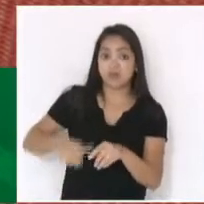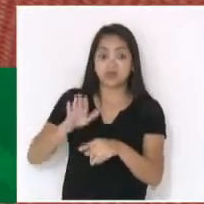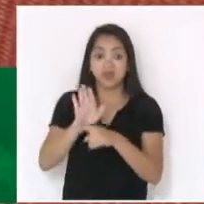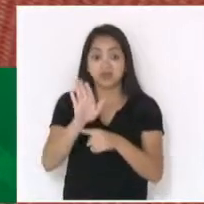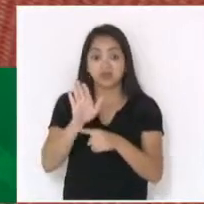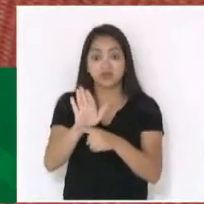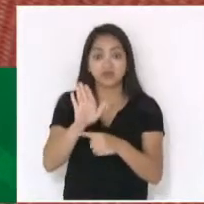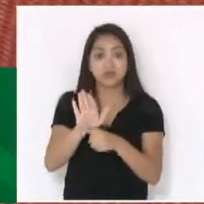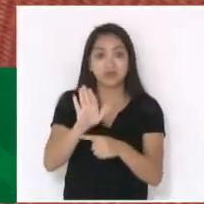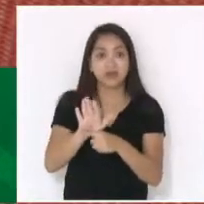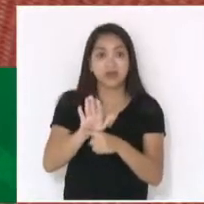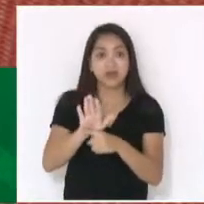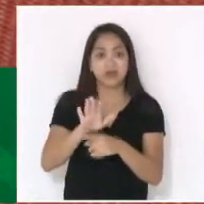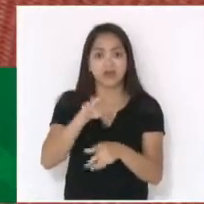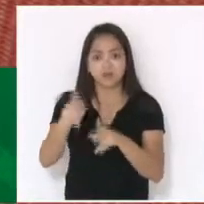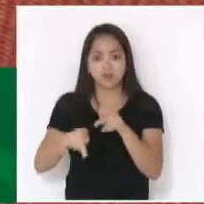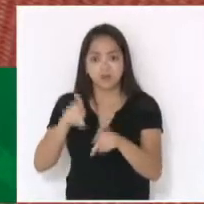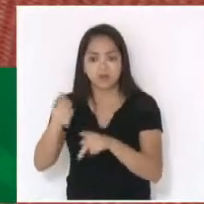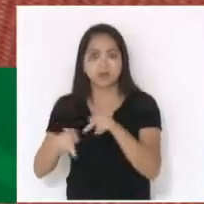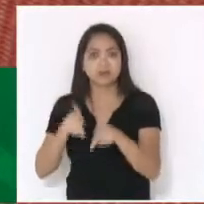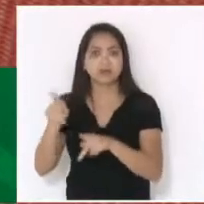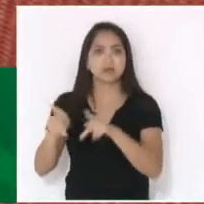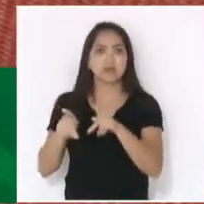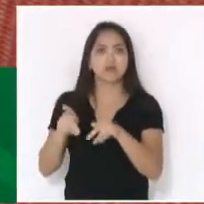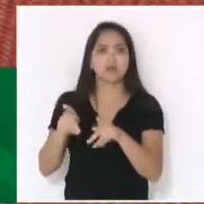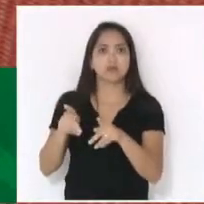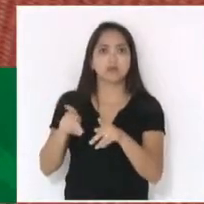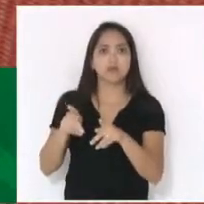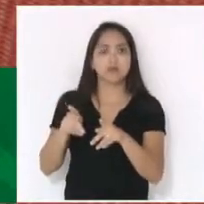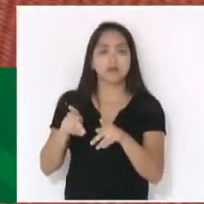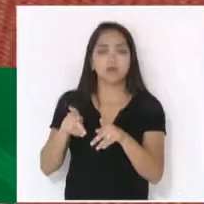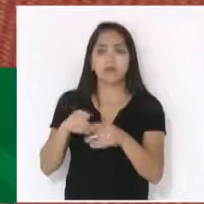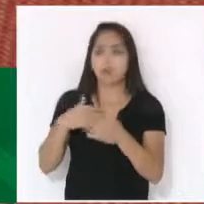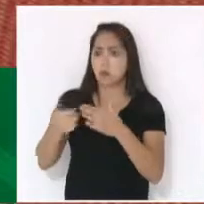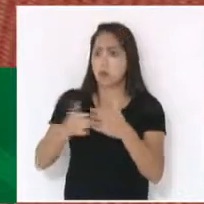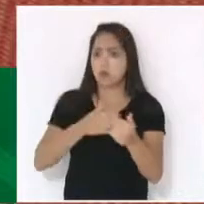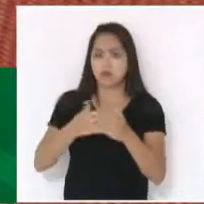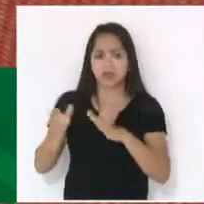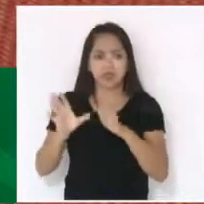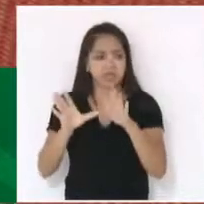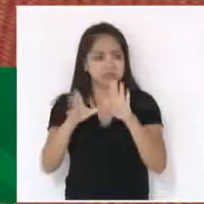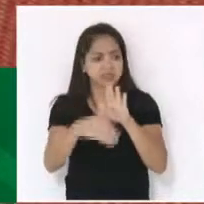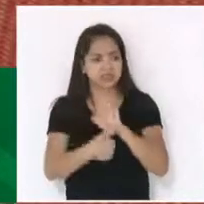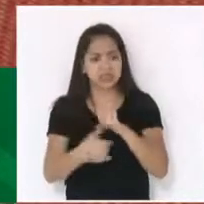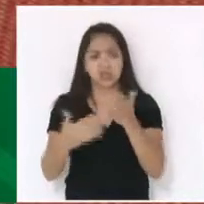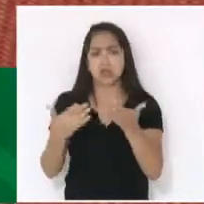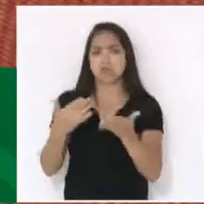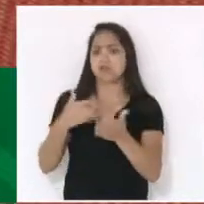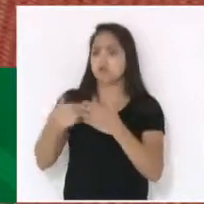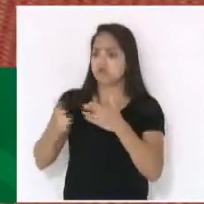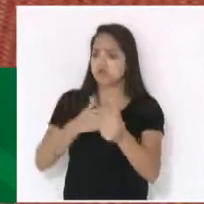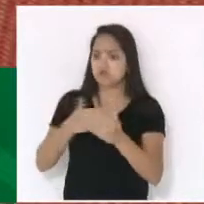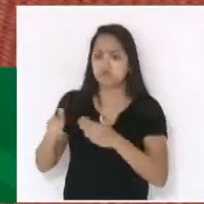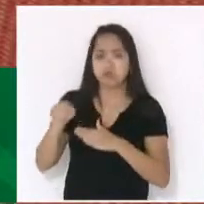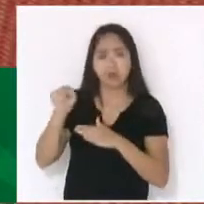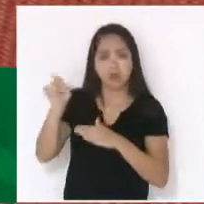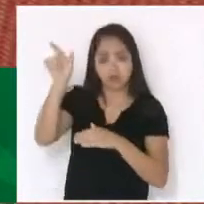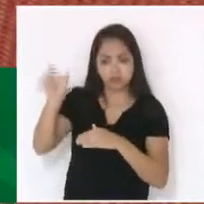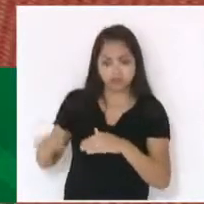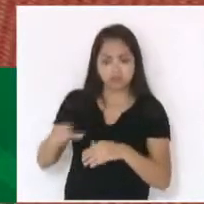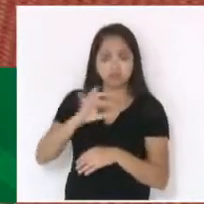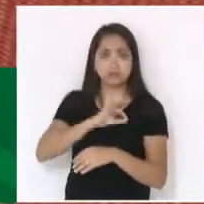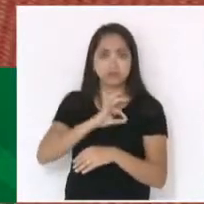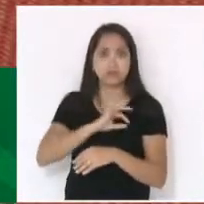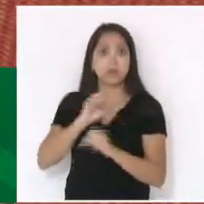policial Ele é uma pessoa preparado ele pode ajudar qualquer um assalto qualquer ele pode ajudar em qualquer momento